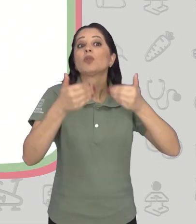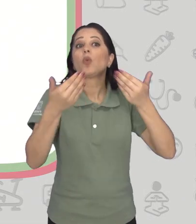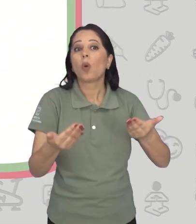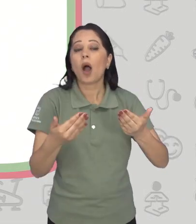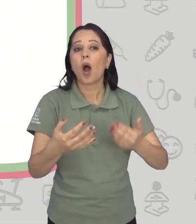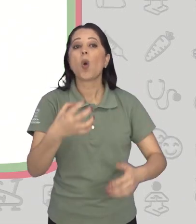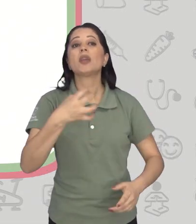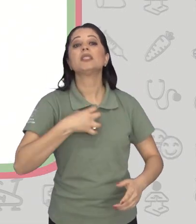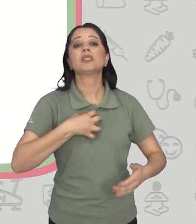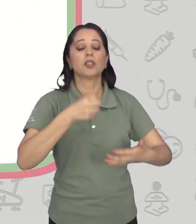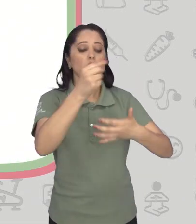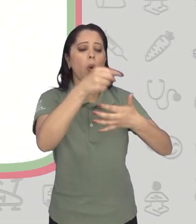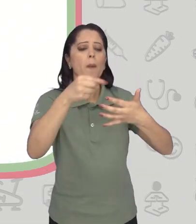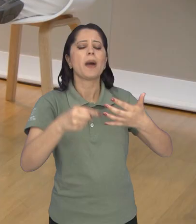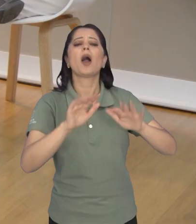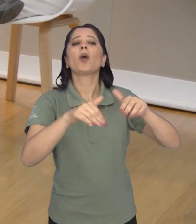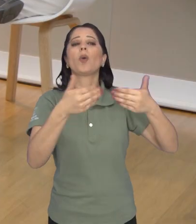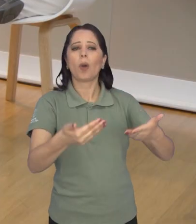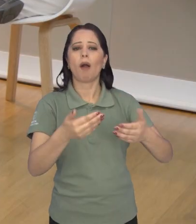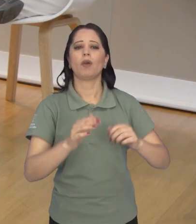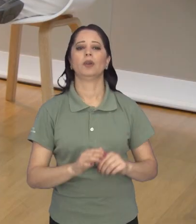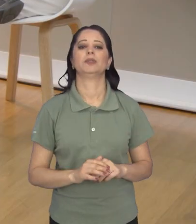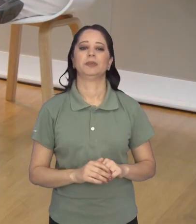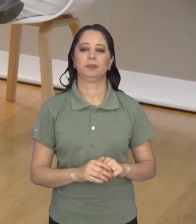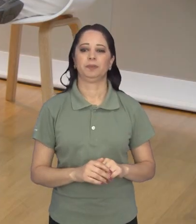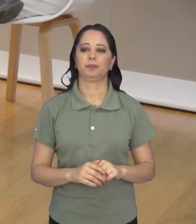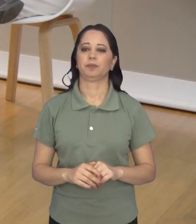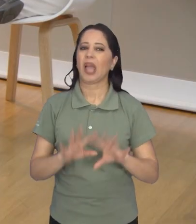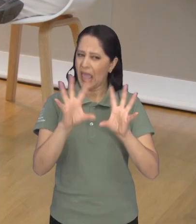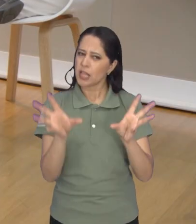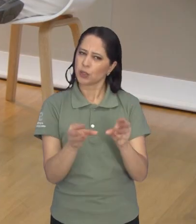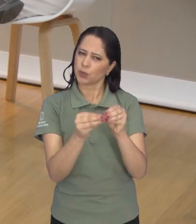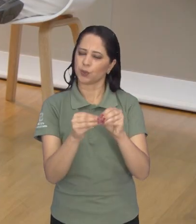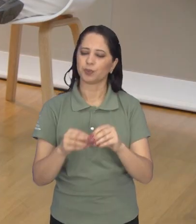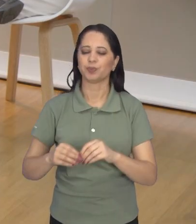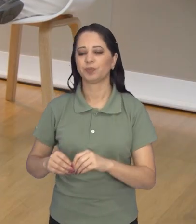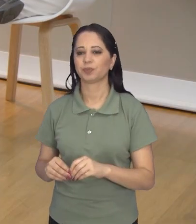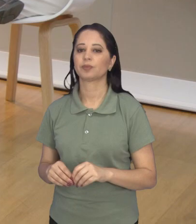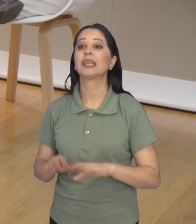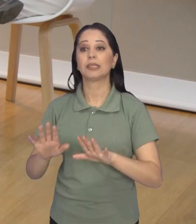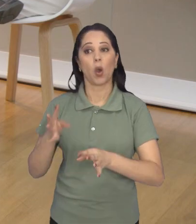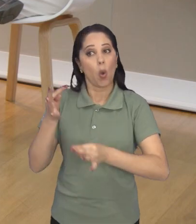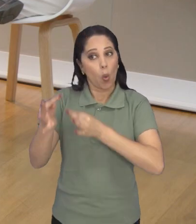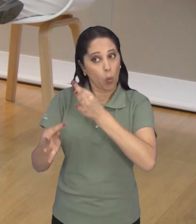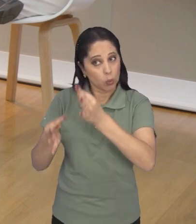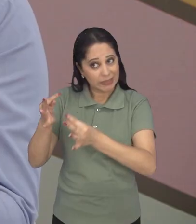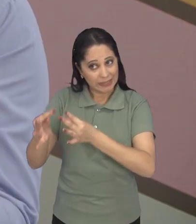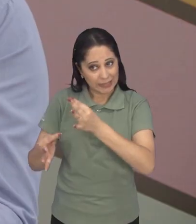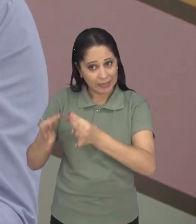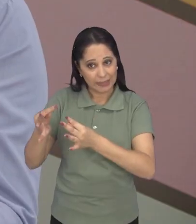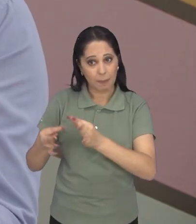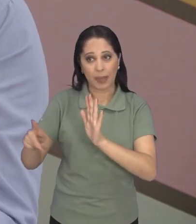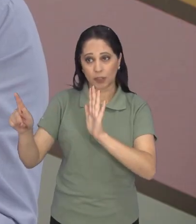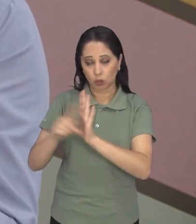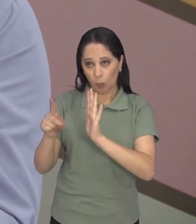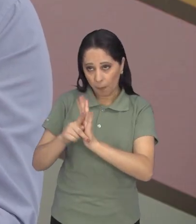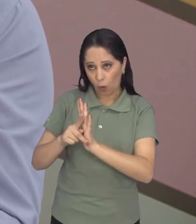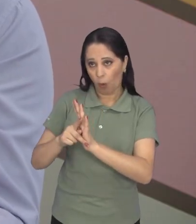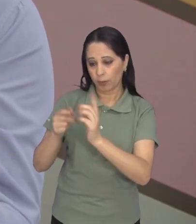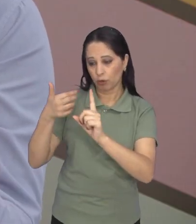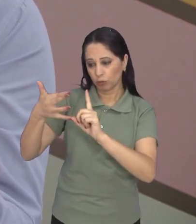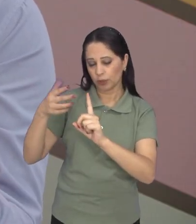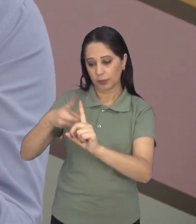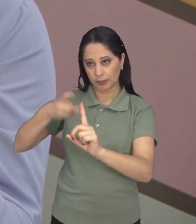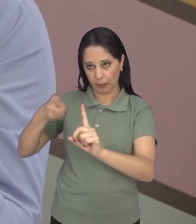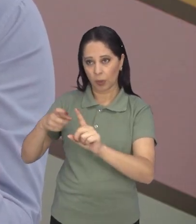principais sintomas? Já falamos, mas vamos fazer um apanhado aqui para a Franciele, que encaminhou para a gente a pergunta. O tratamento para essa síndrome